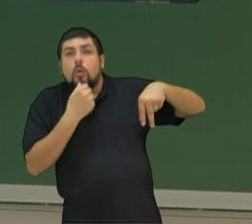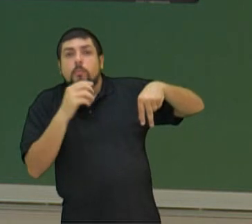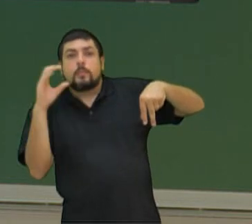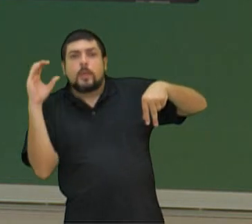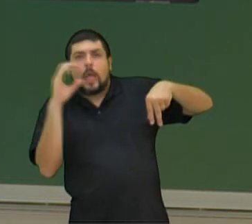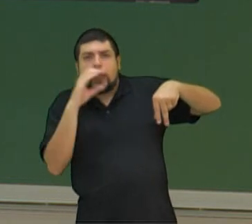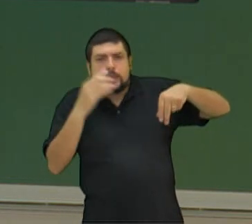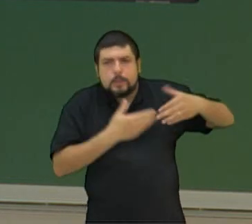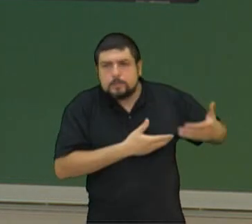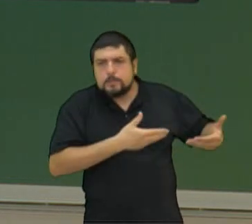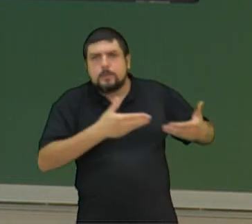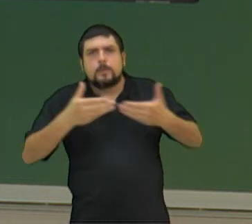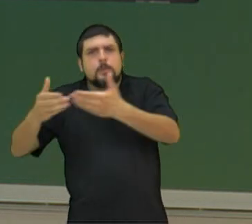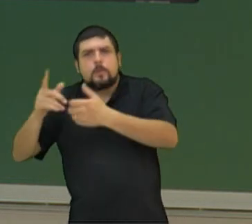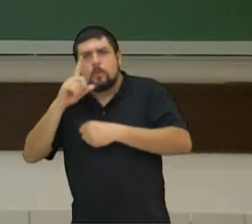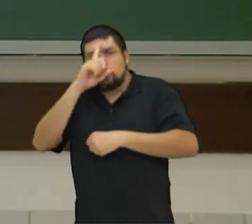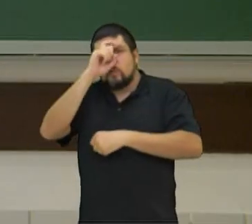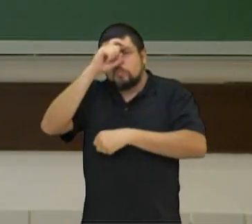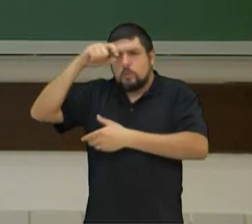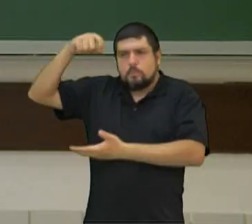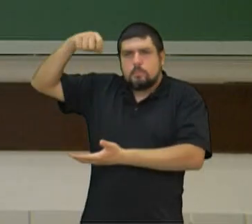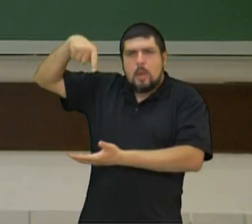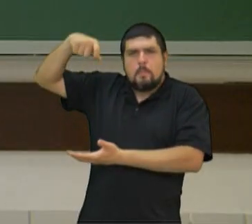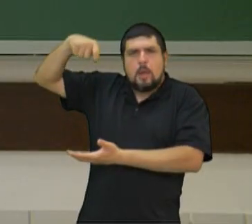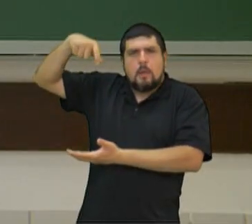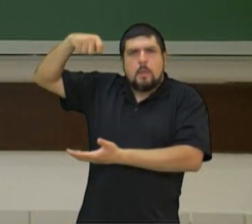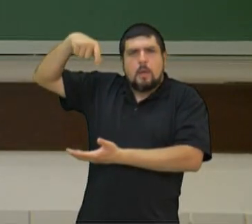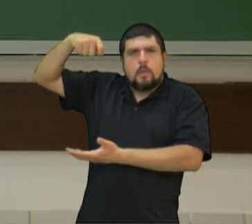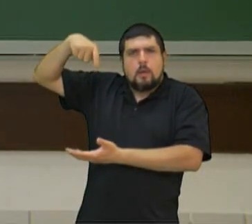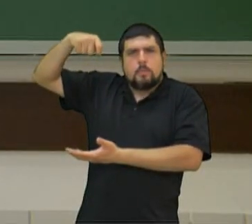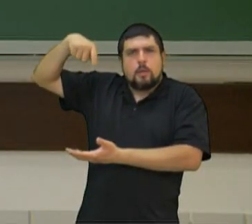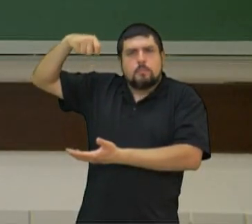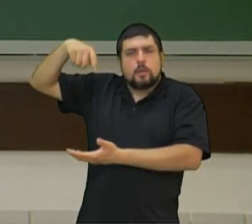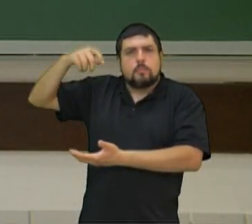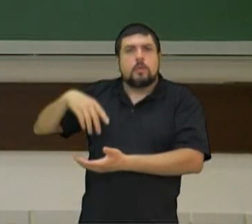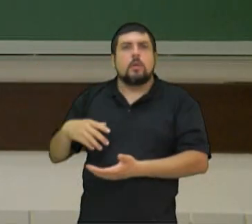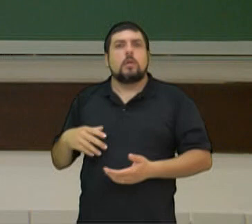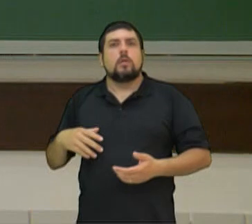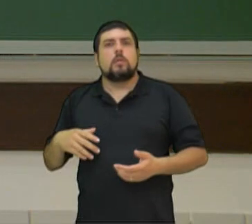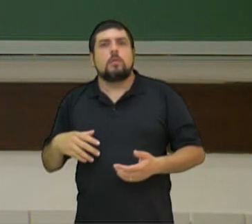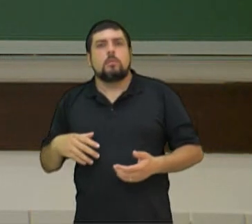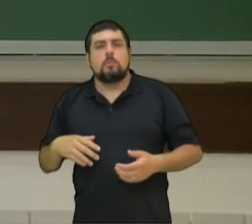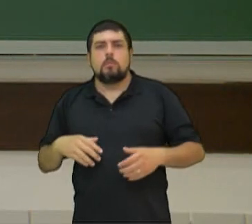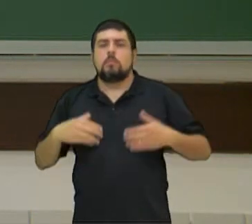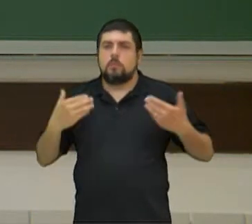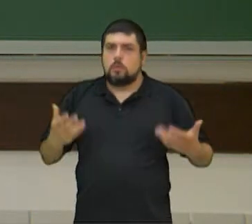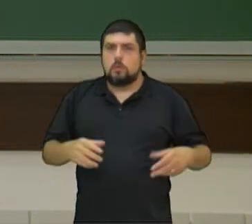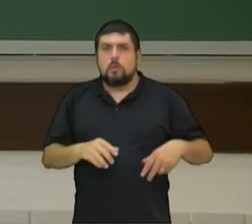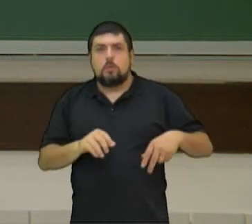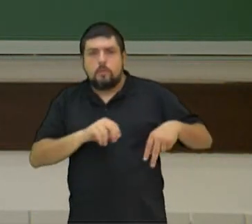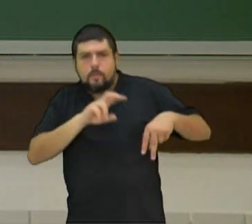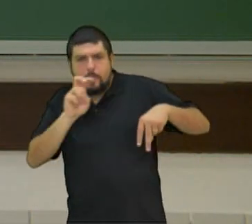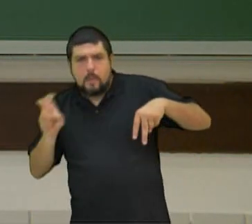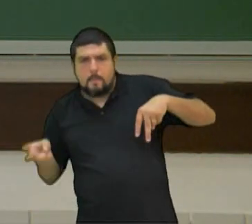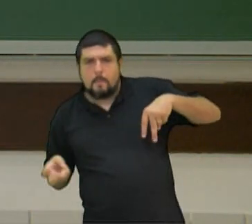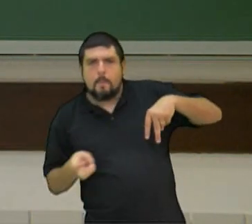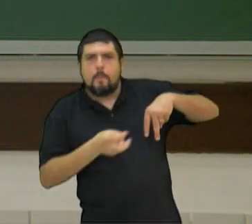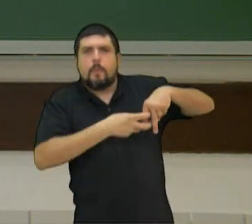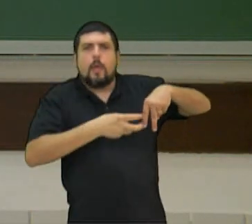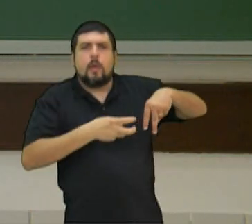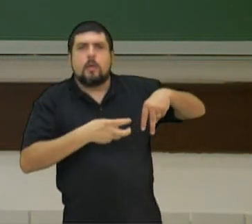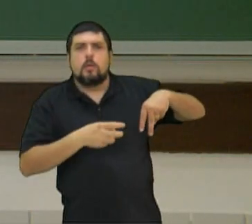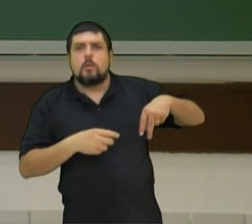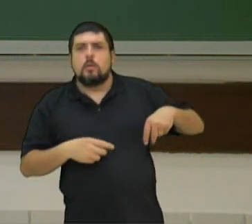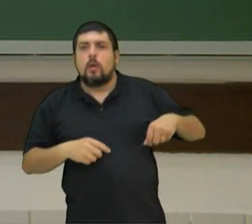de soro, tá? Então, não há tempo, quando uma pessoa é picada por um animal peçonhento, não faz sentido ela receber